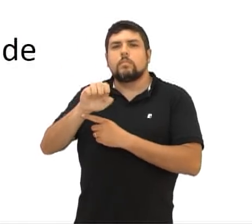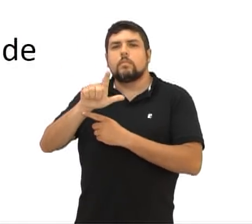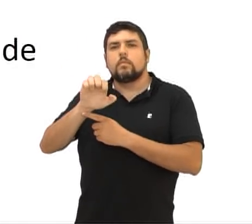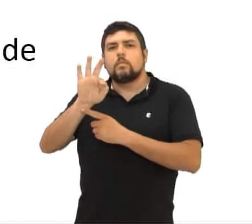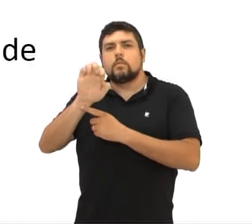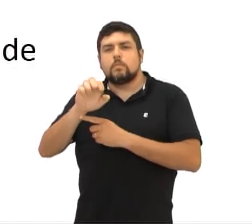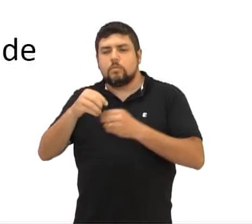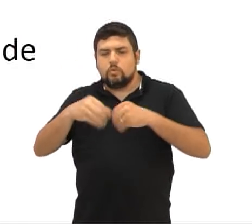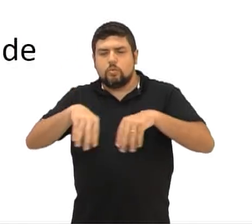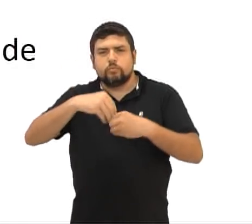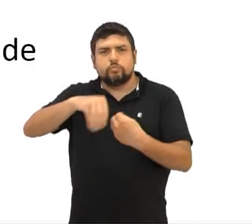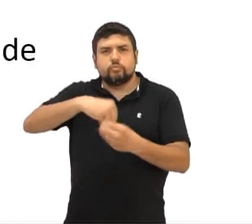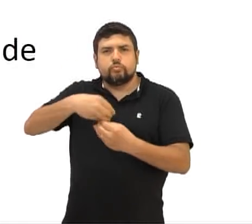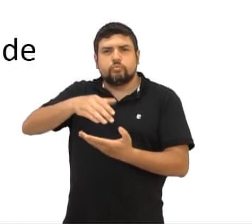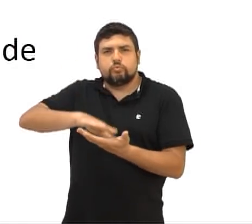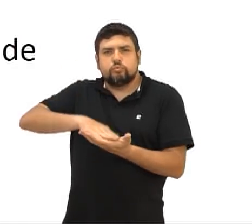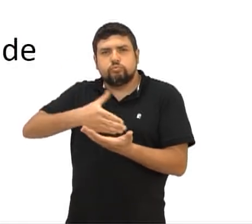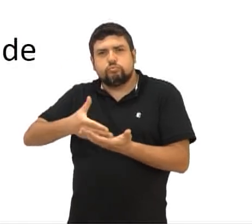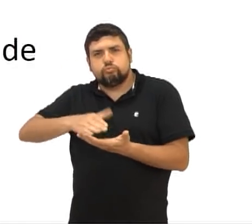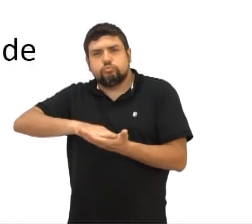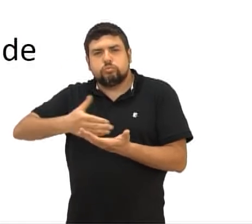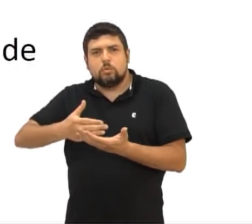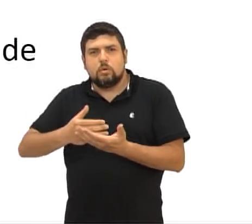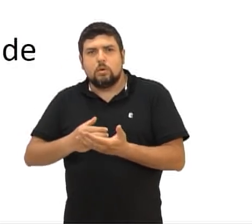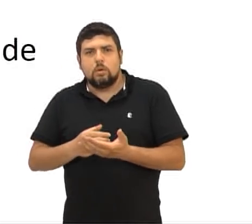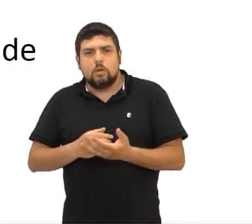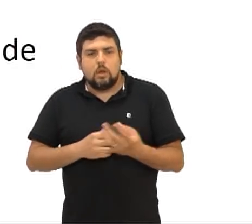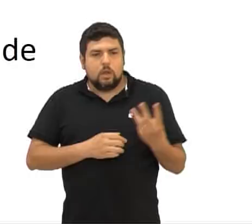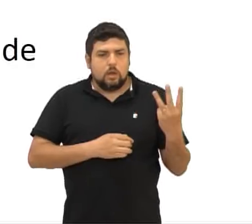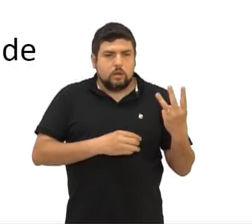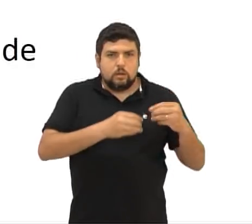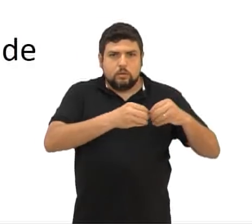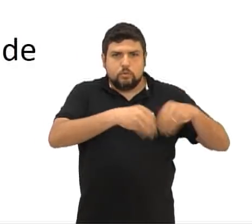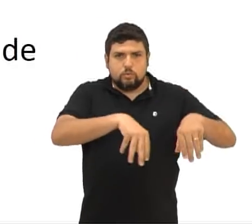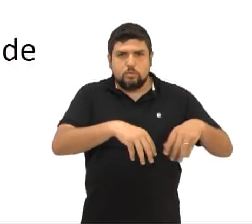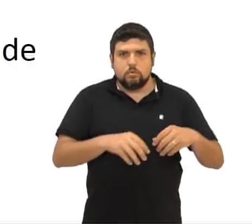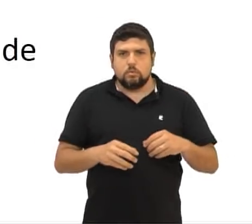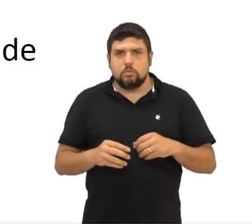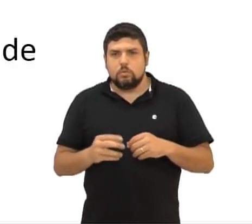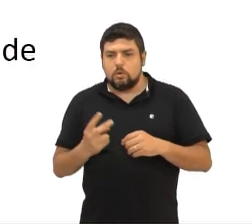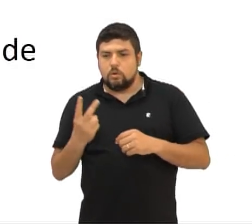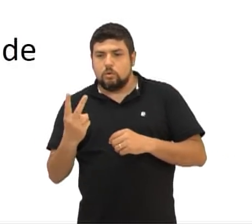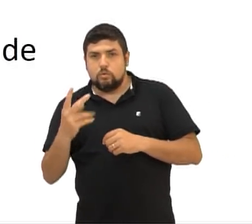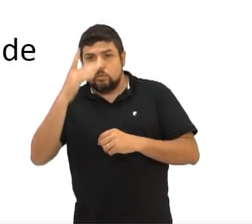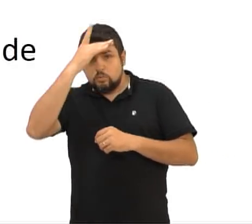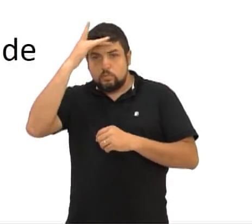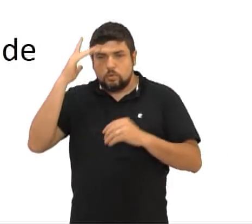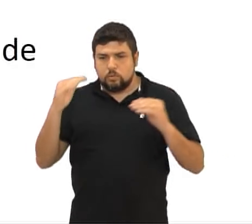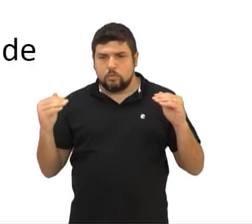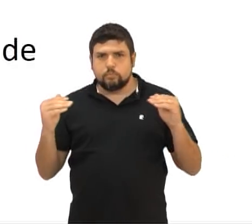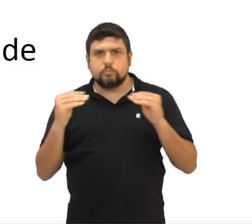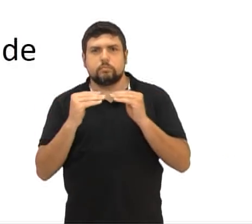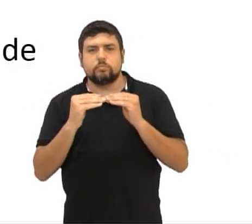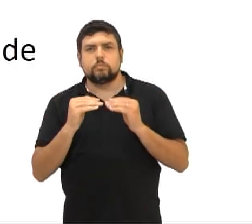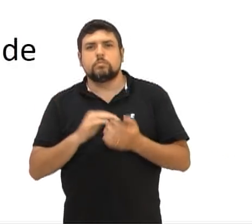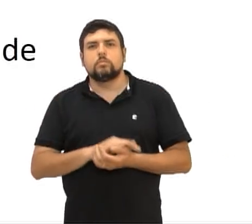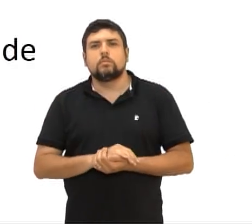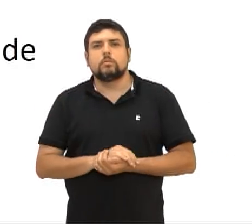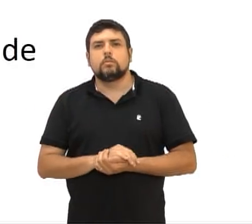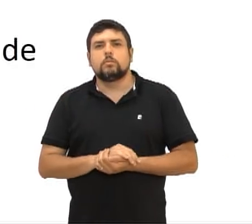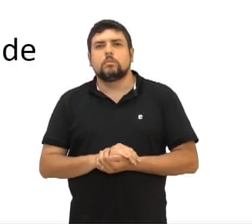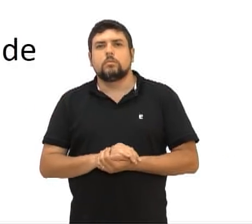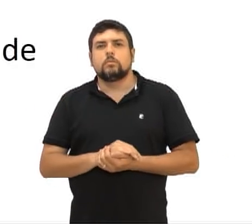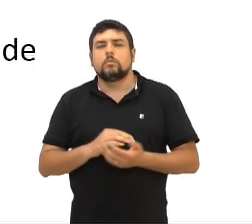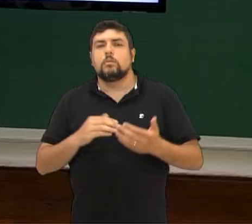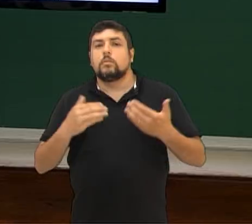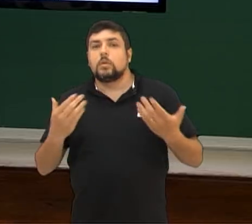Beth sempre usa 3 ovos para cada 2 pessoas. Então, na letra A, nessa situação, qual é a